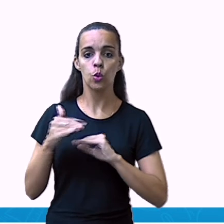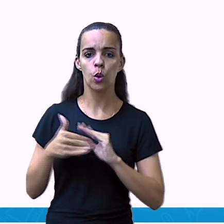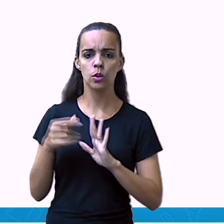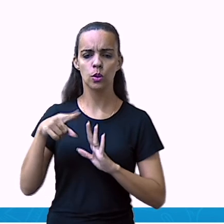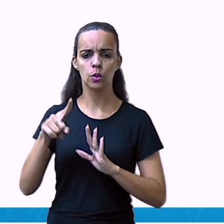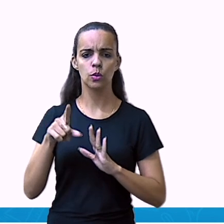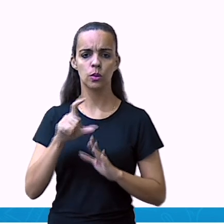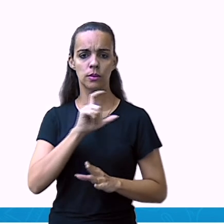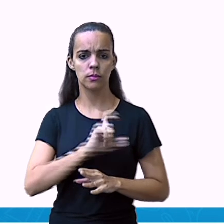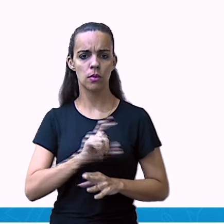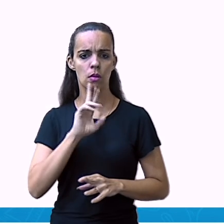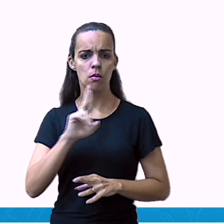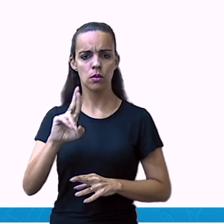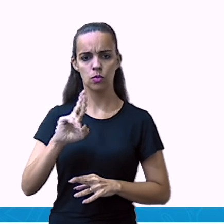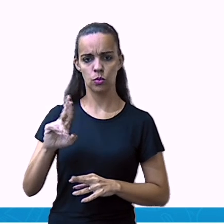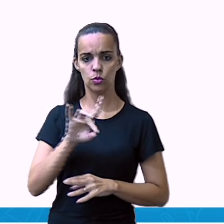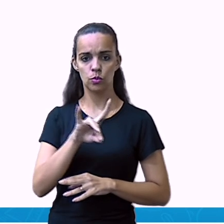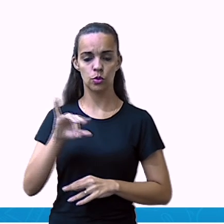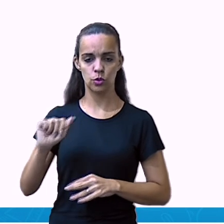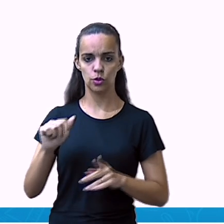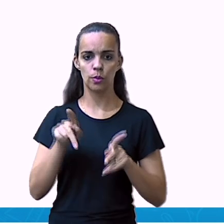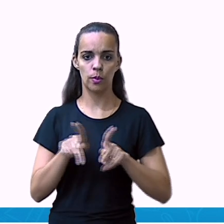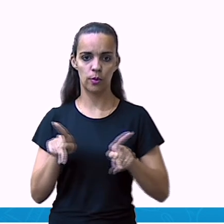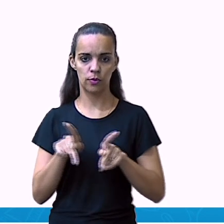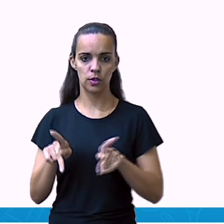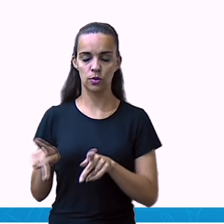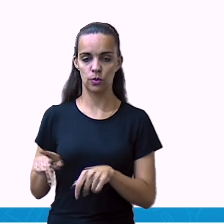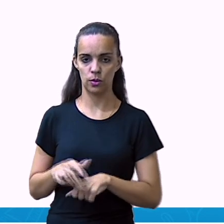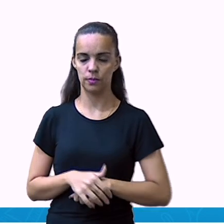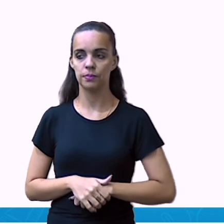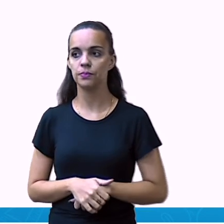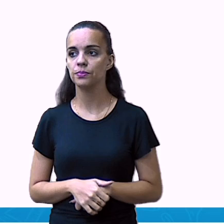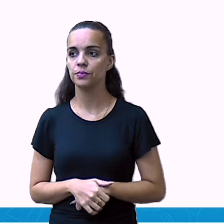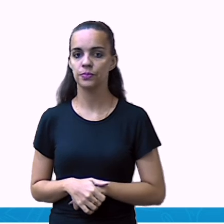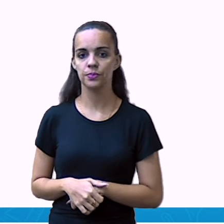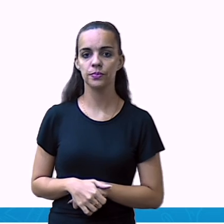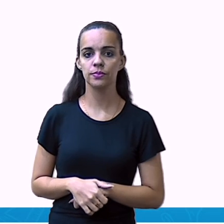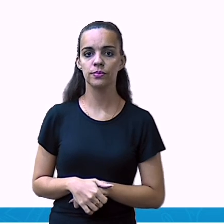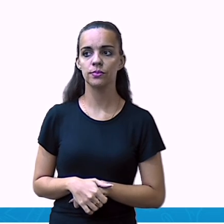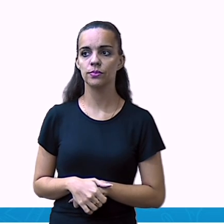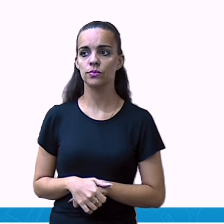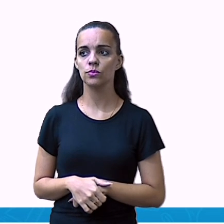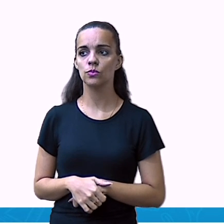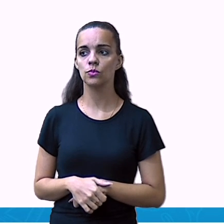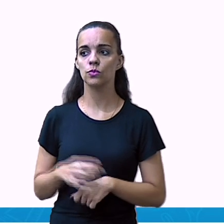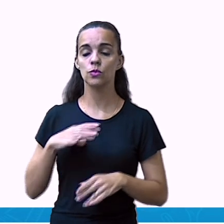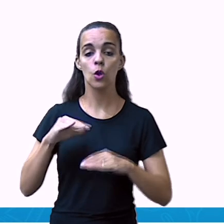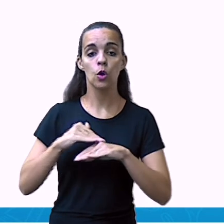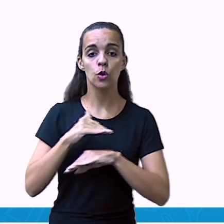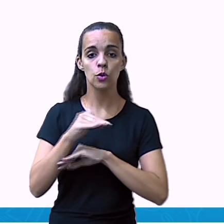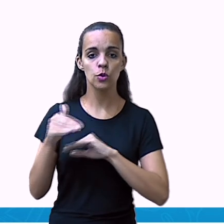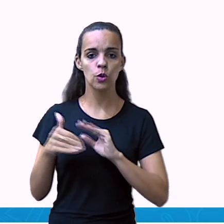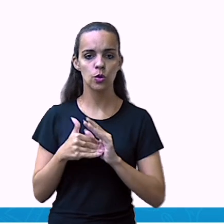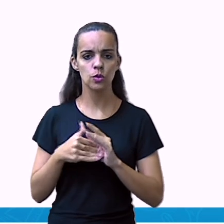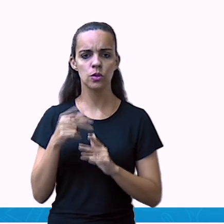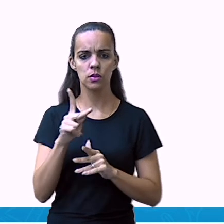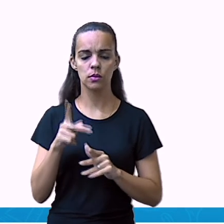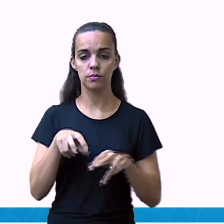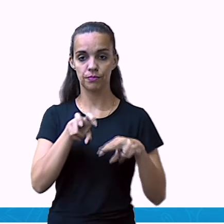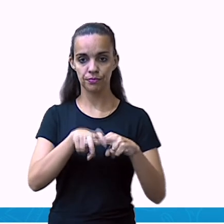chovendo muito. Para separar frases. Todos de